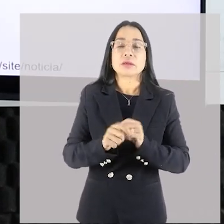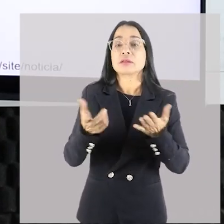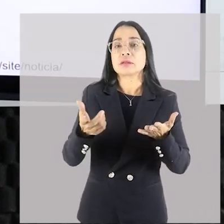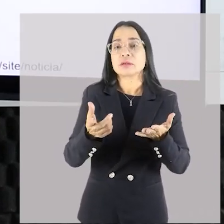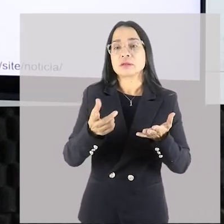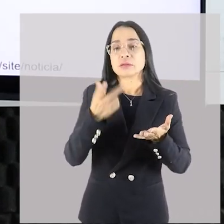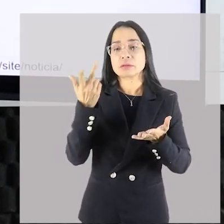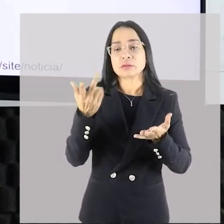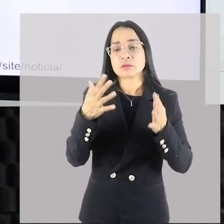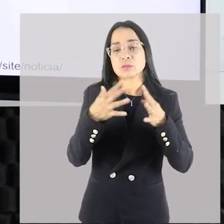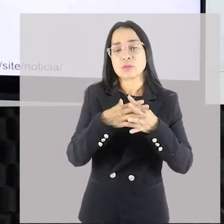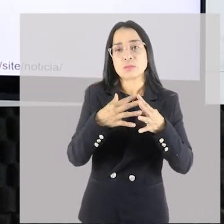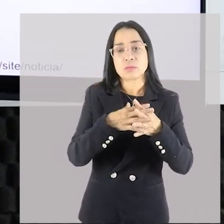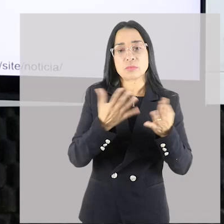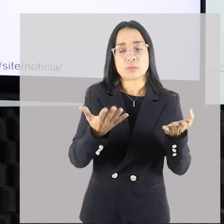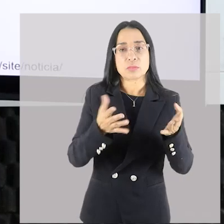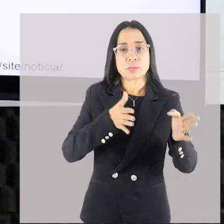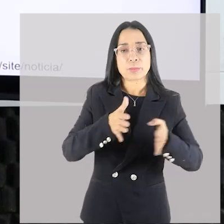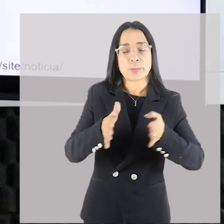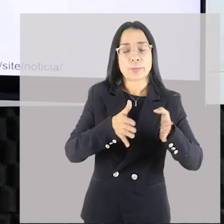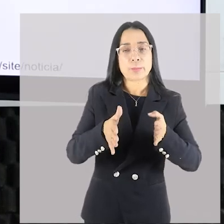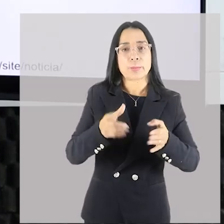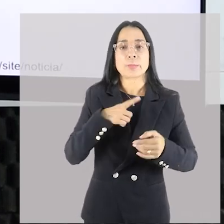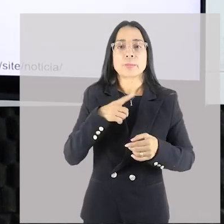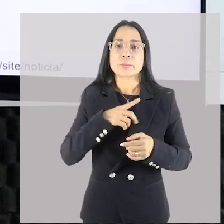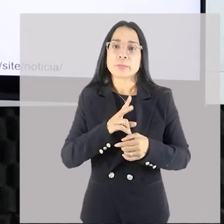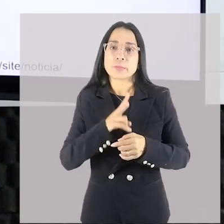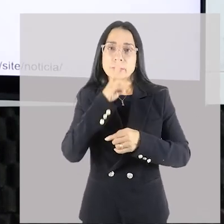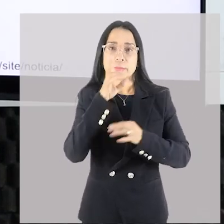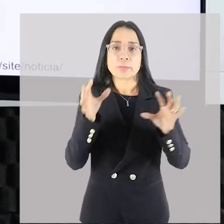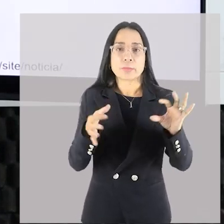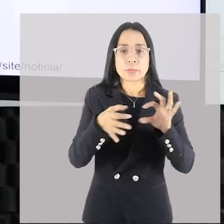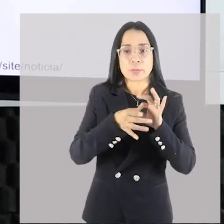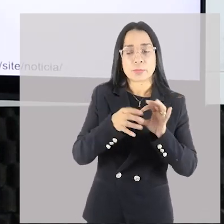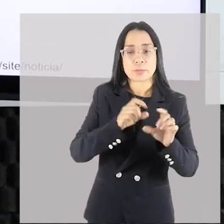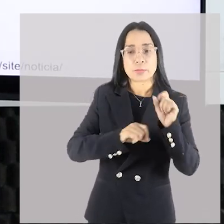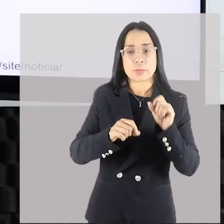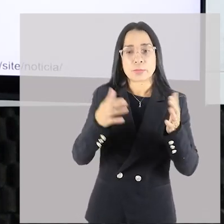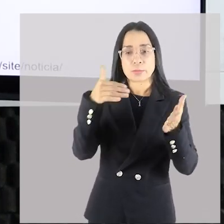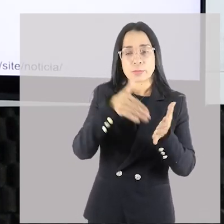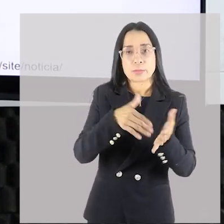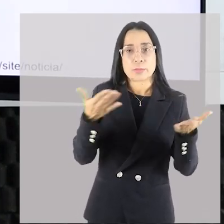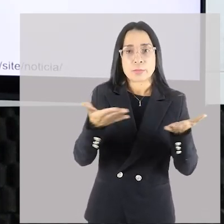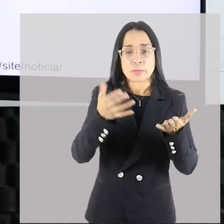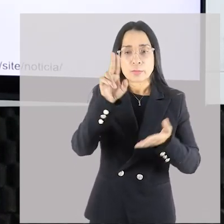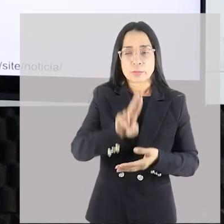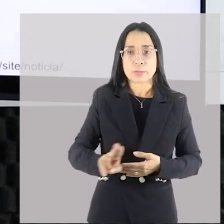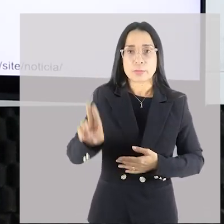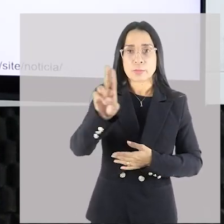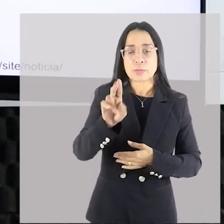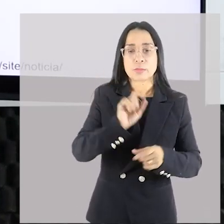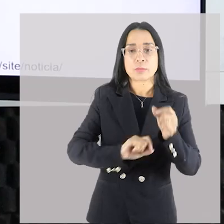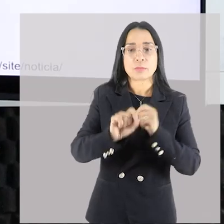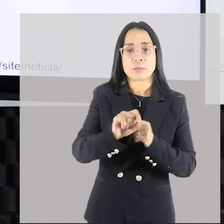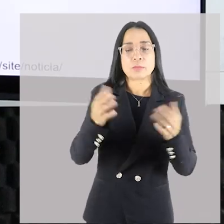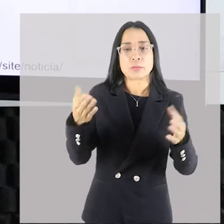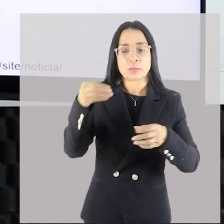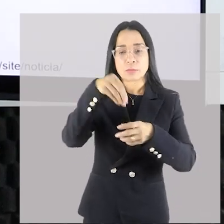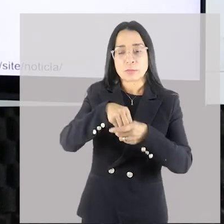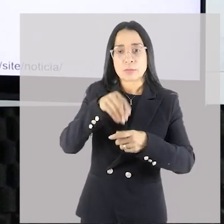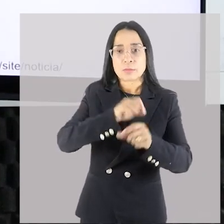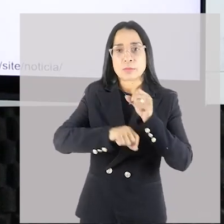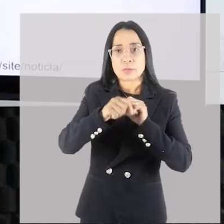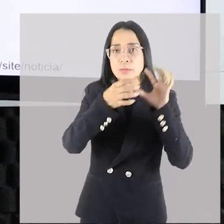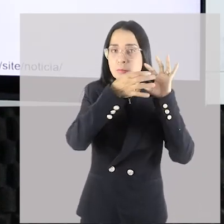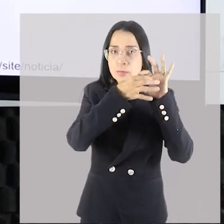bom? Então, ela tem essa forte ligação e até hoje é utilizado, tá, dentro